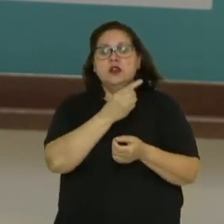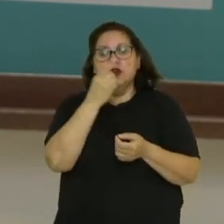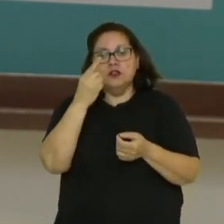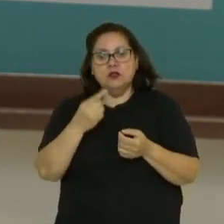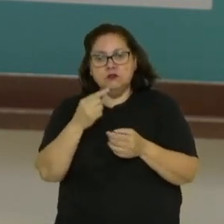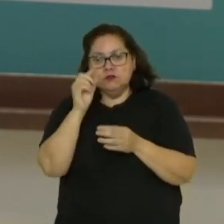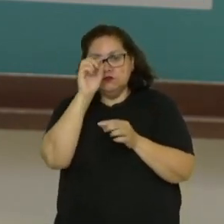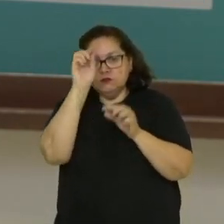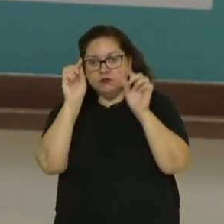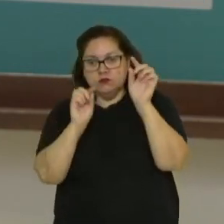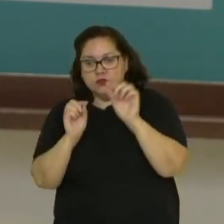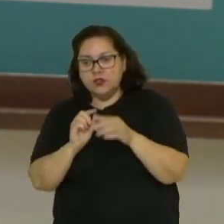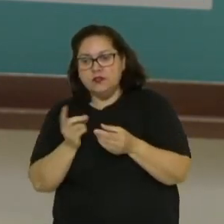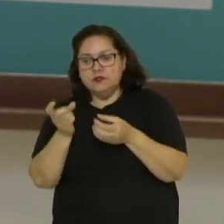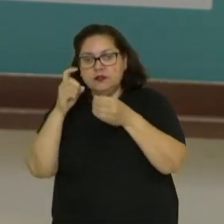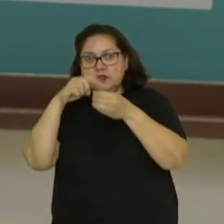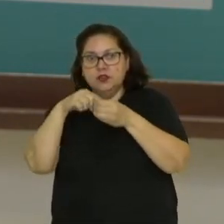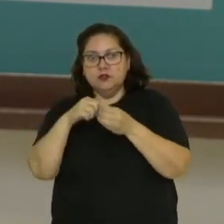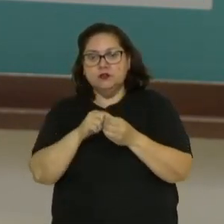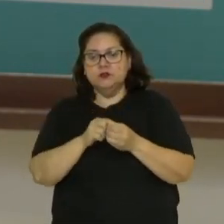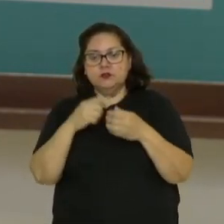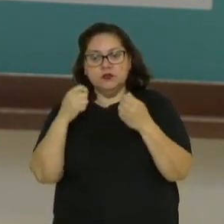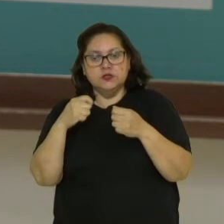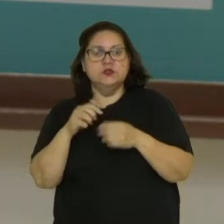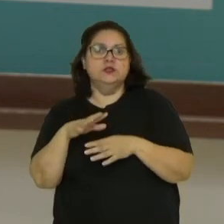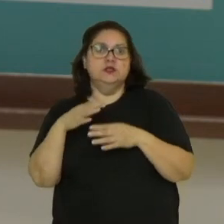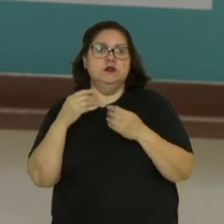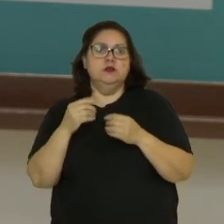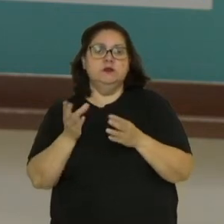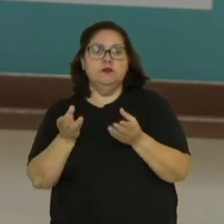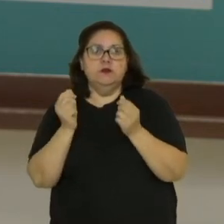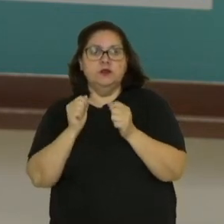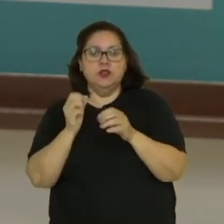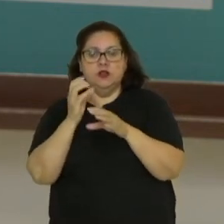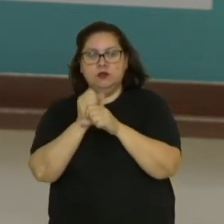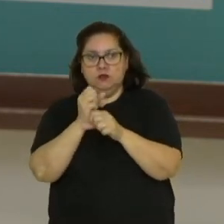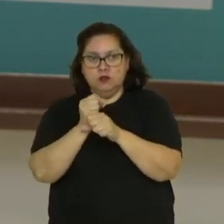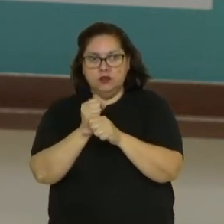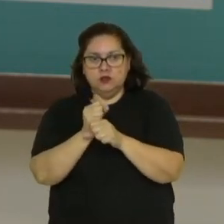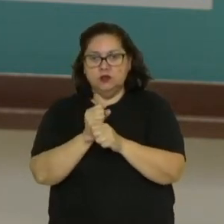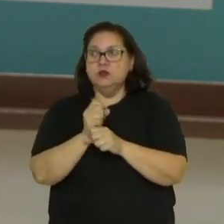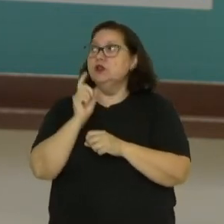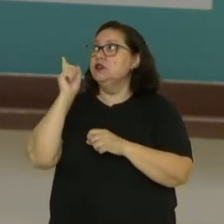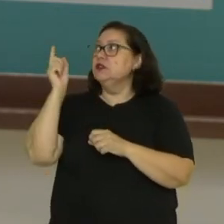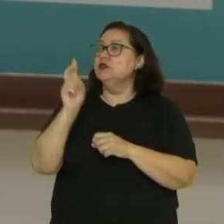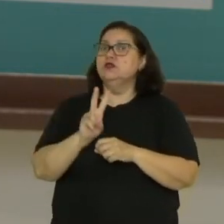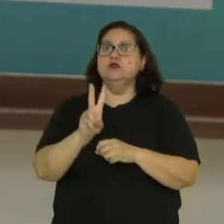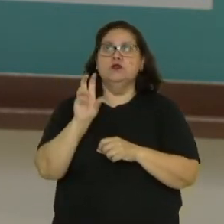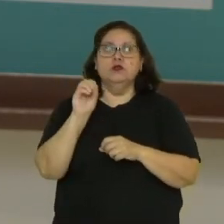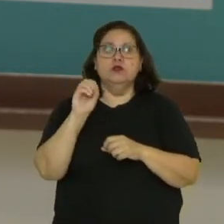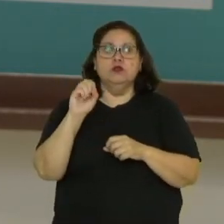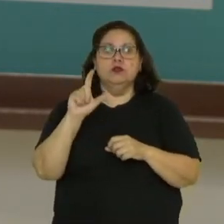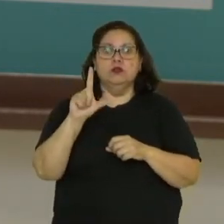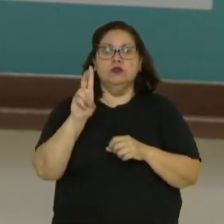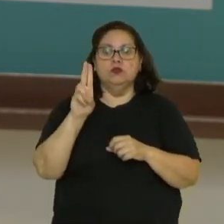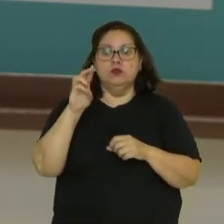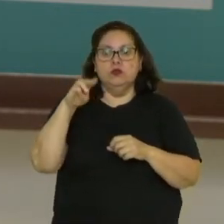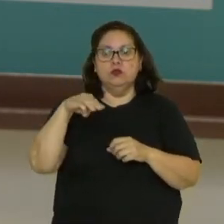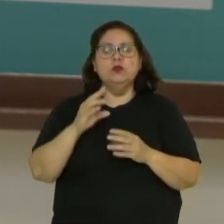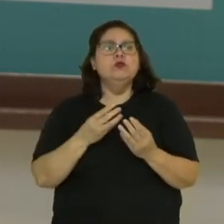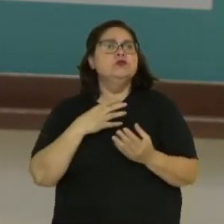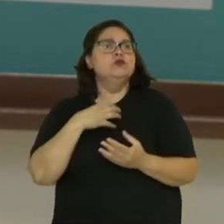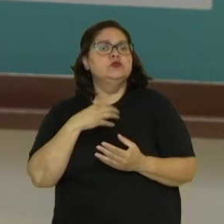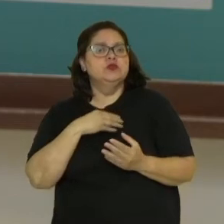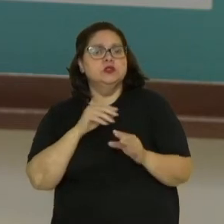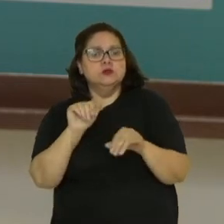dos entes geométricos que a gente precisa para poder calcular esses volumes, na verdade? E uma maneira,